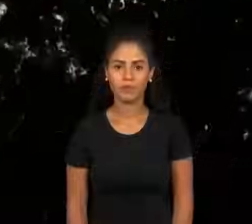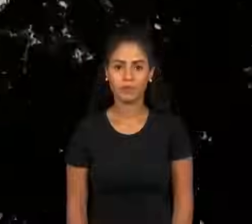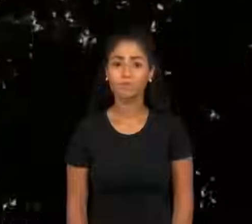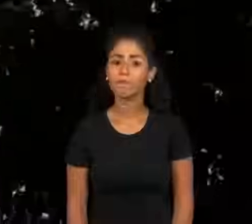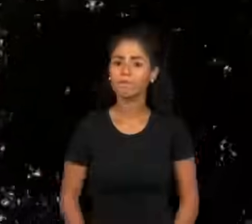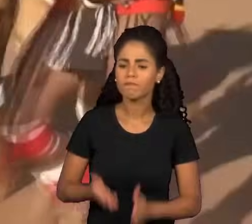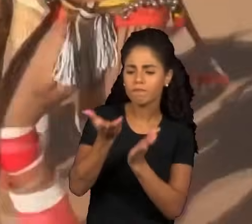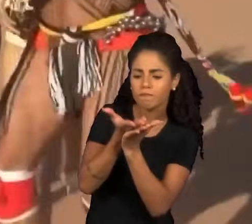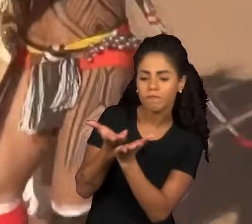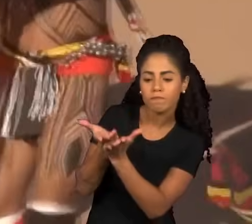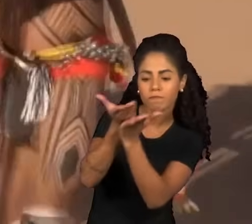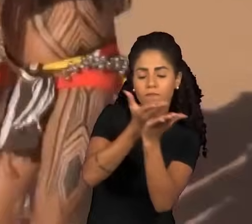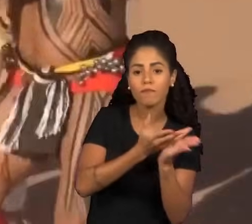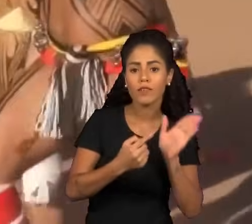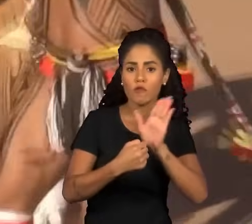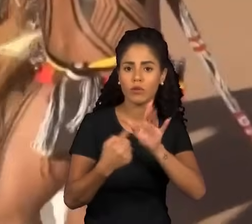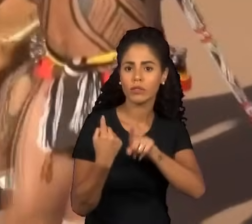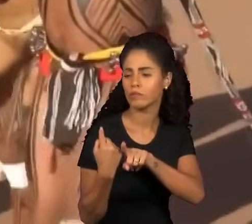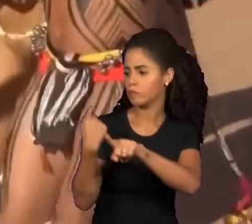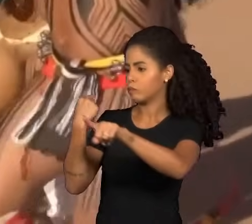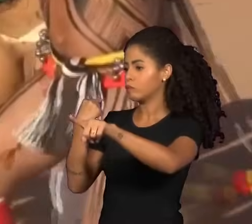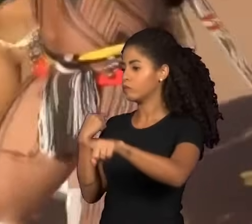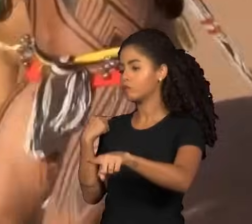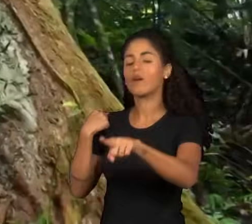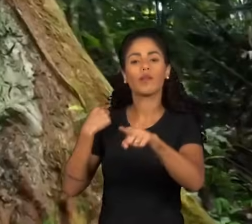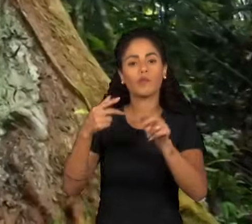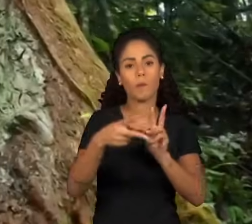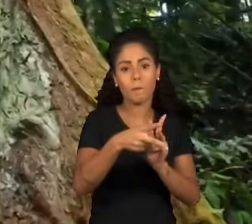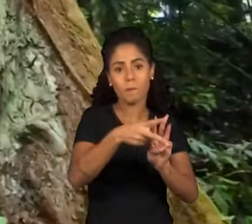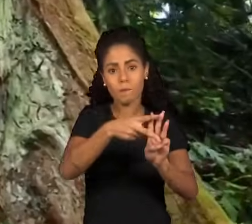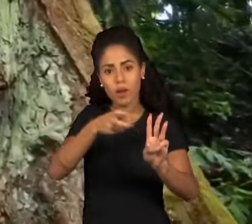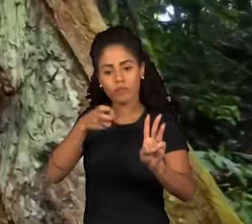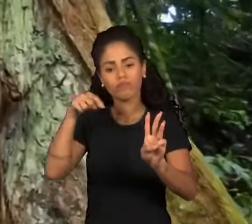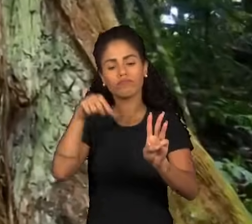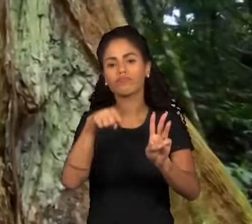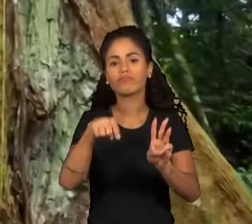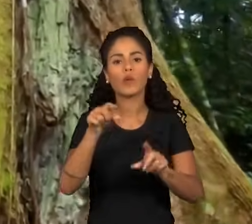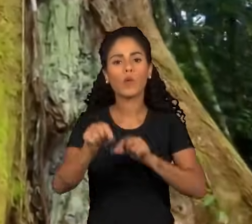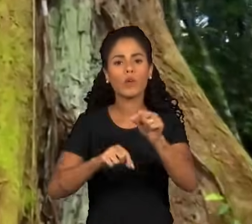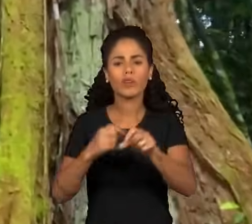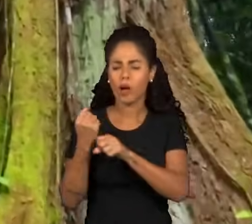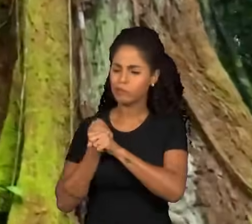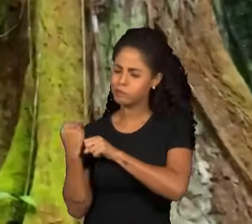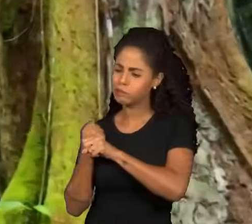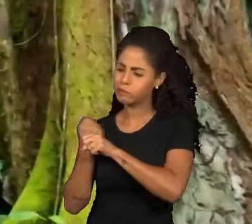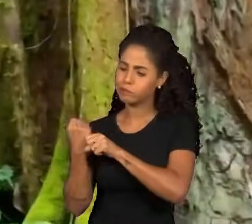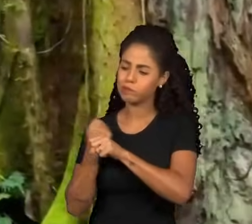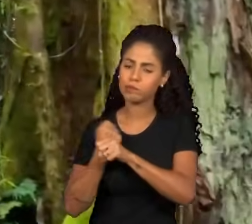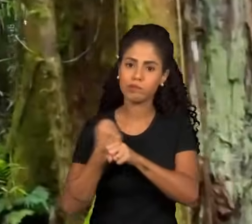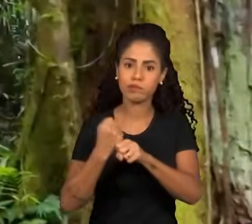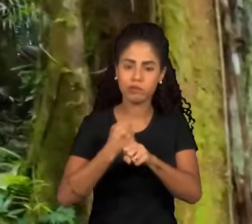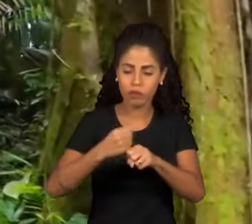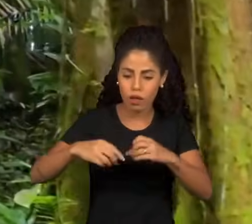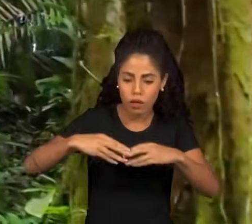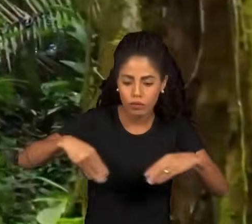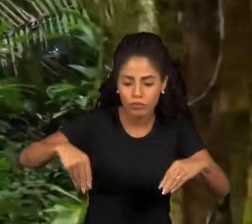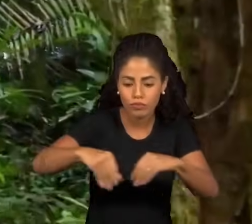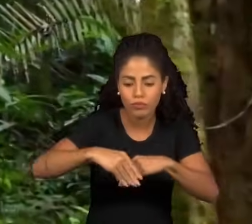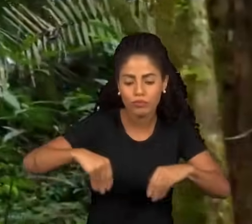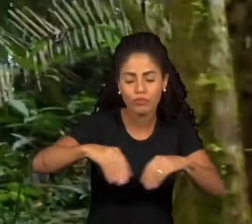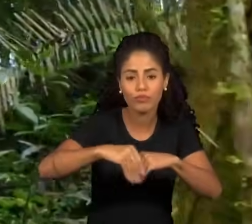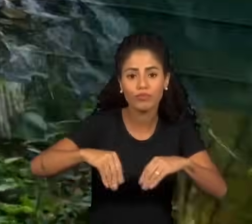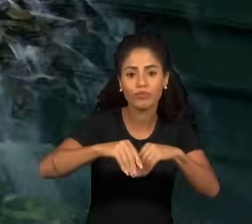Estudo demonstra que os antepassados dos povos indígenas produziam há séculos na Amazônia um solo fértil rico em